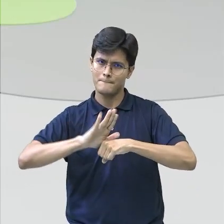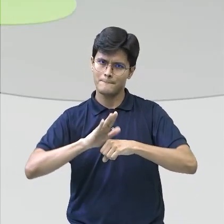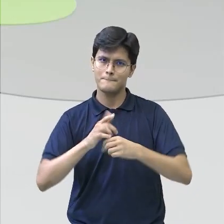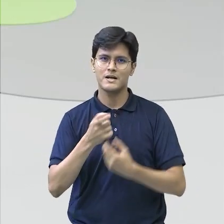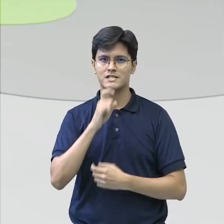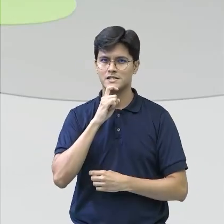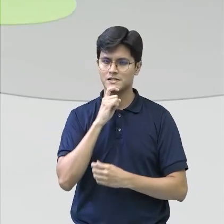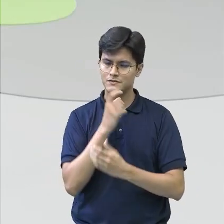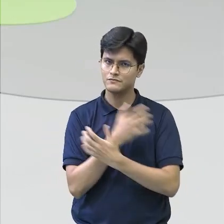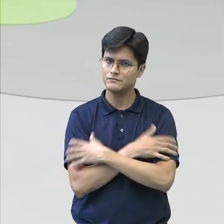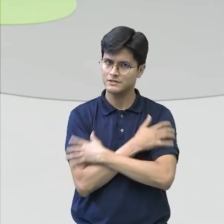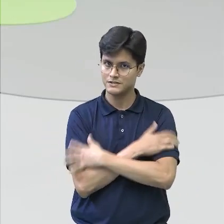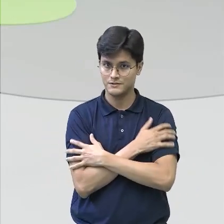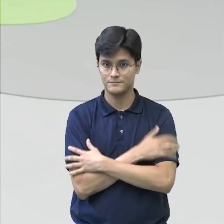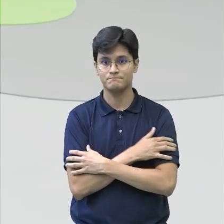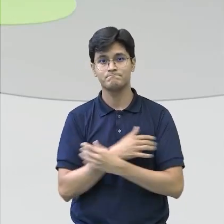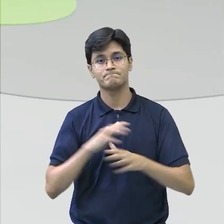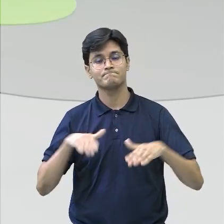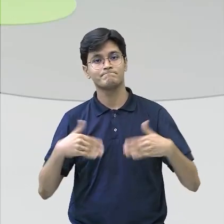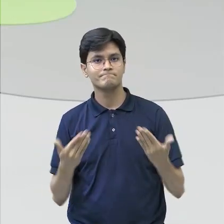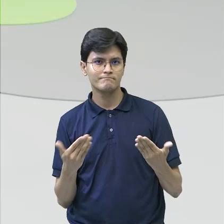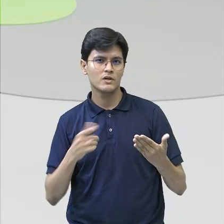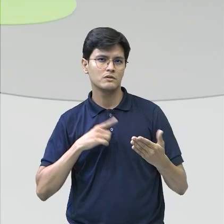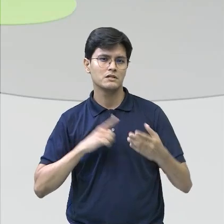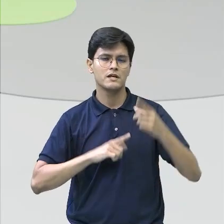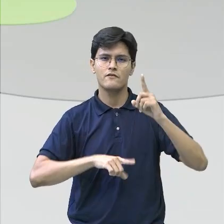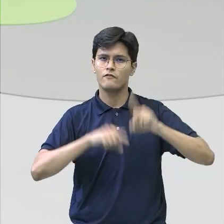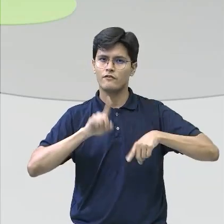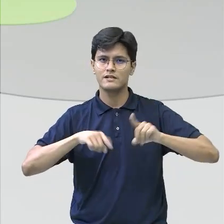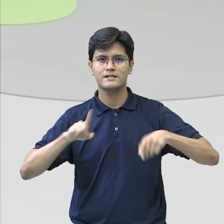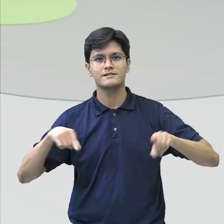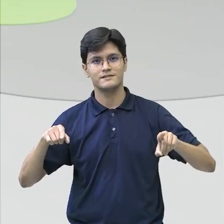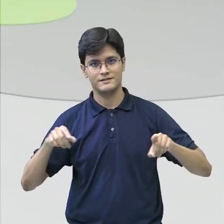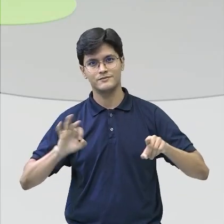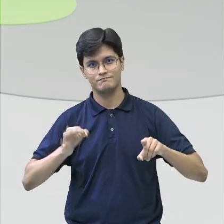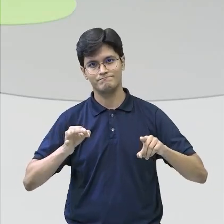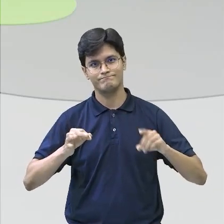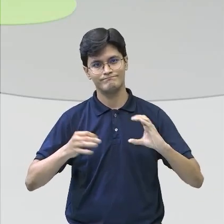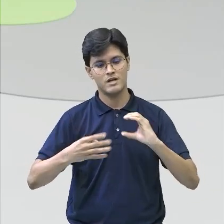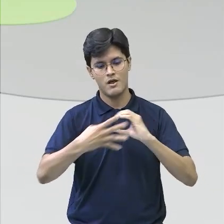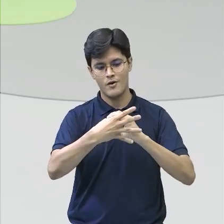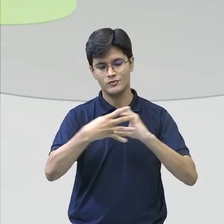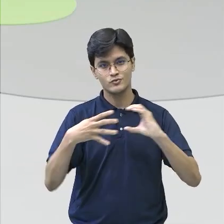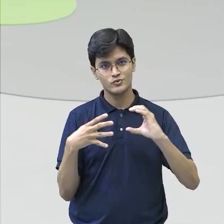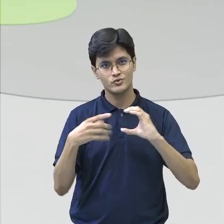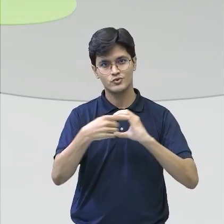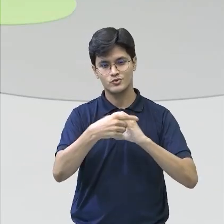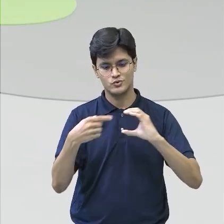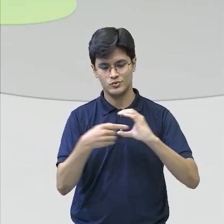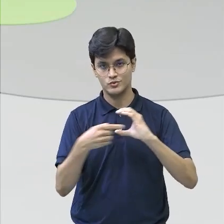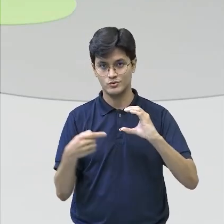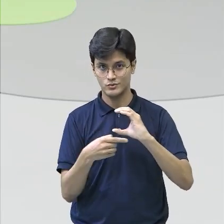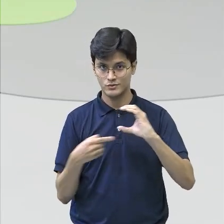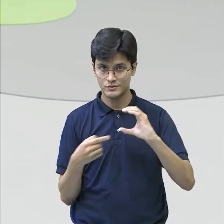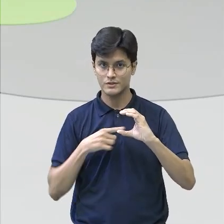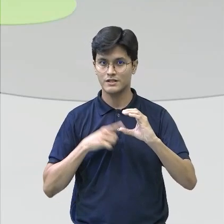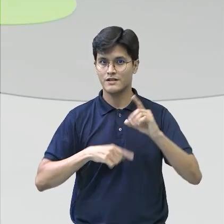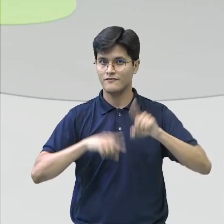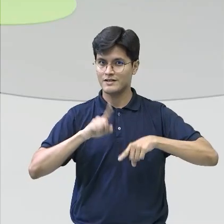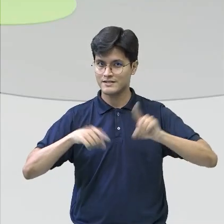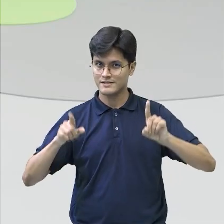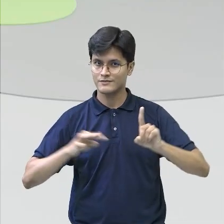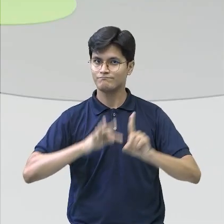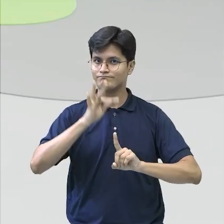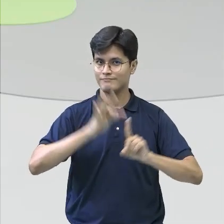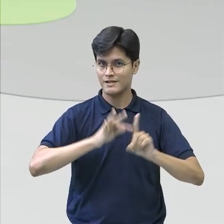outras áreas. Então isso é uma constante, toda essa faixa aí do nosso planeta vai ter essa mesma temperatura, né, ao